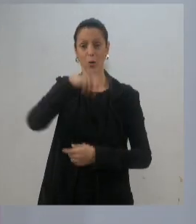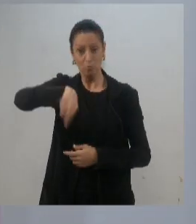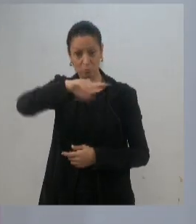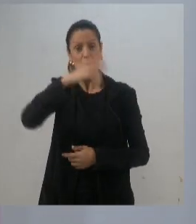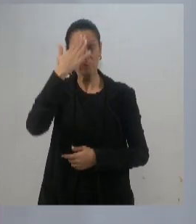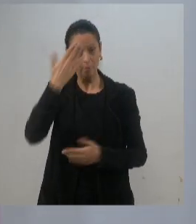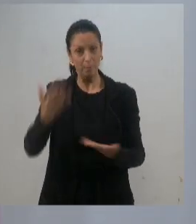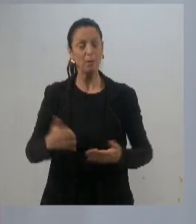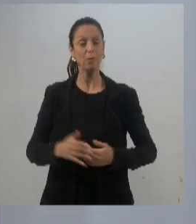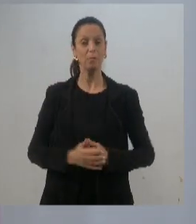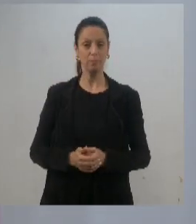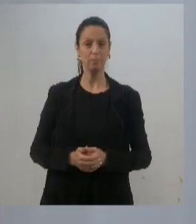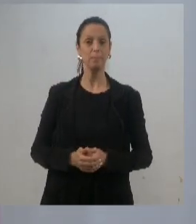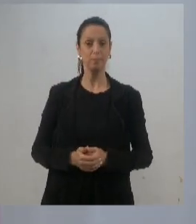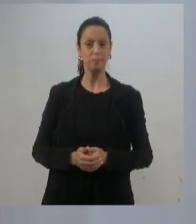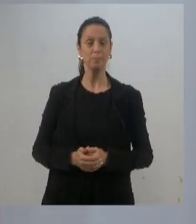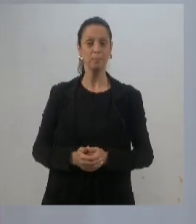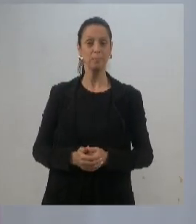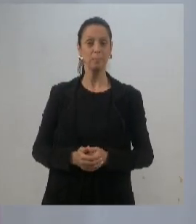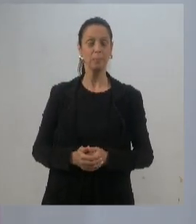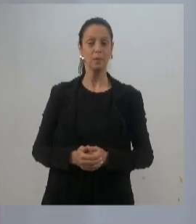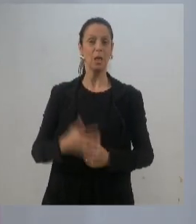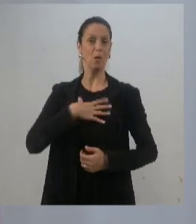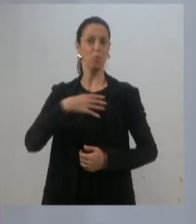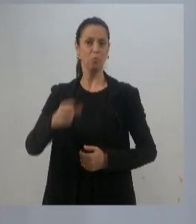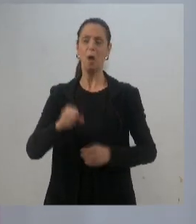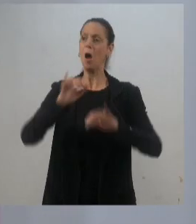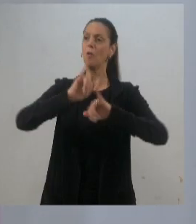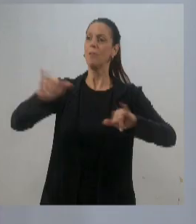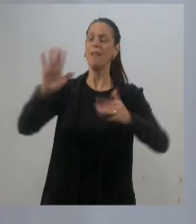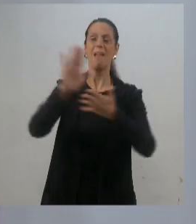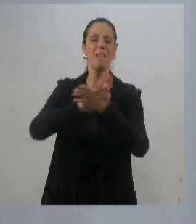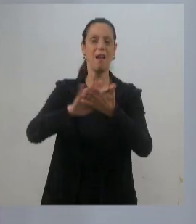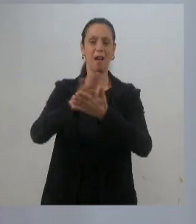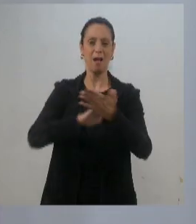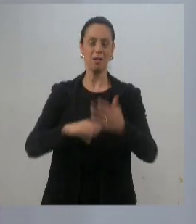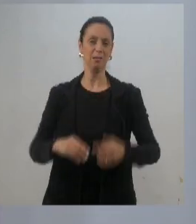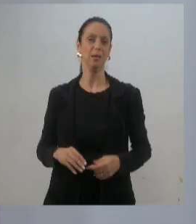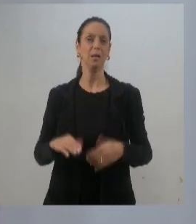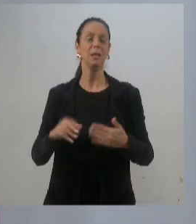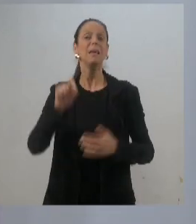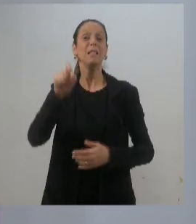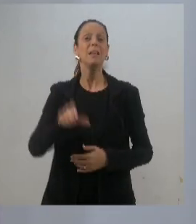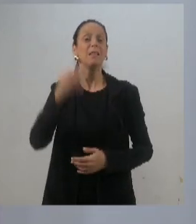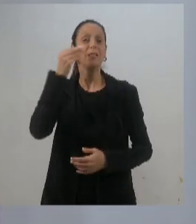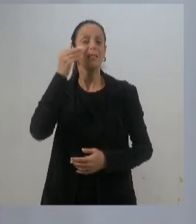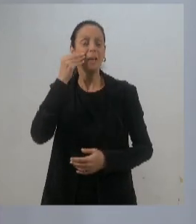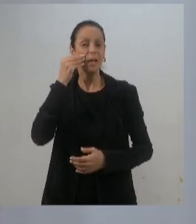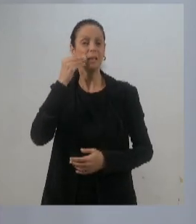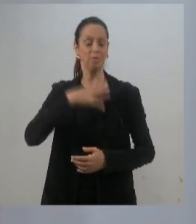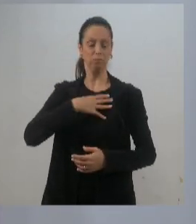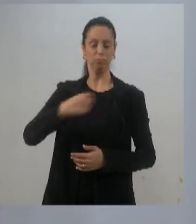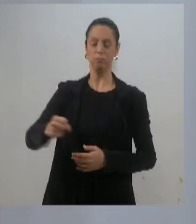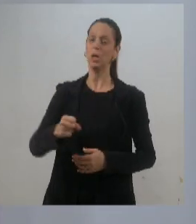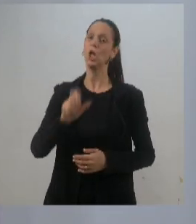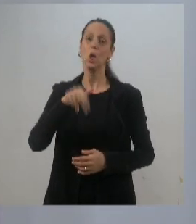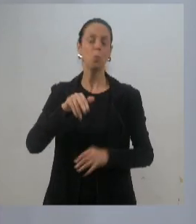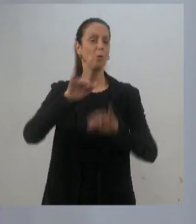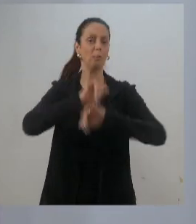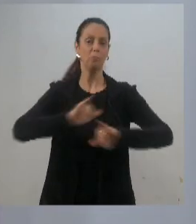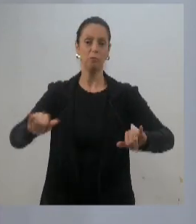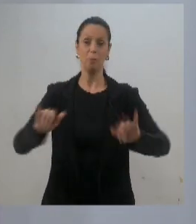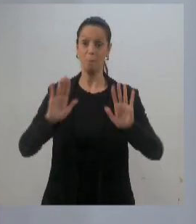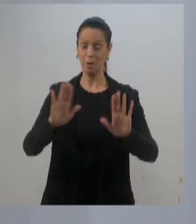disso? Questões de suicídio não são divulgadas, é claro. E tentativas de suicídio também não. Só que daí a gente